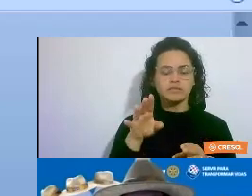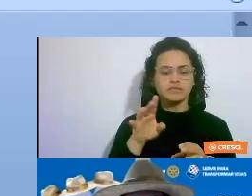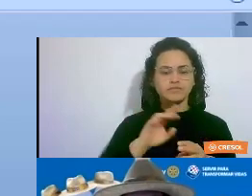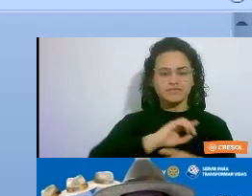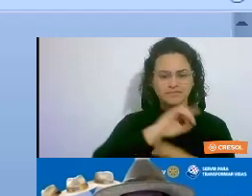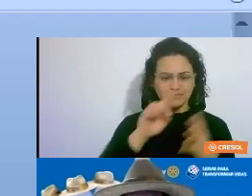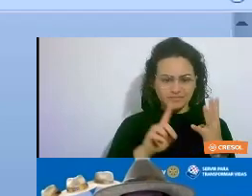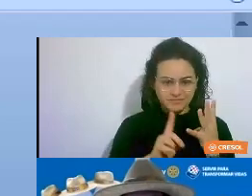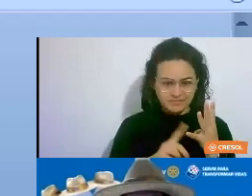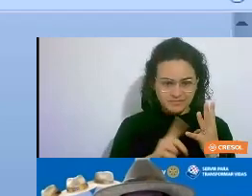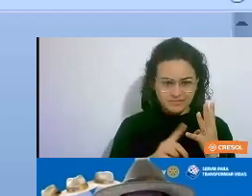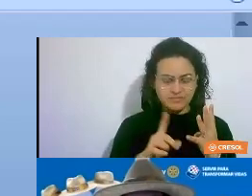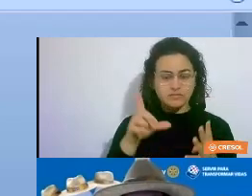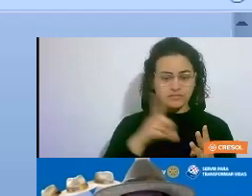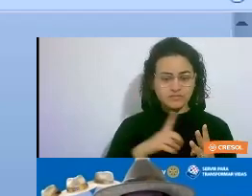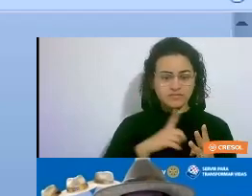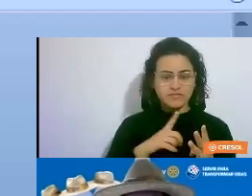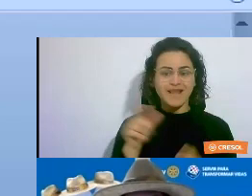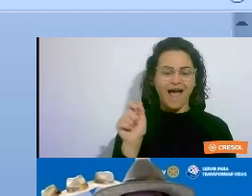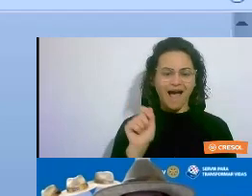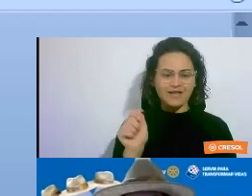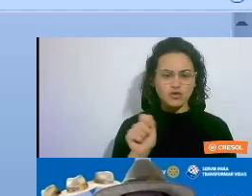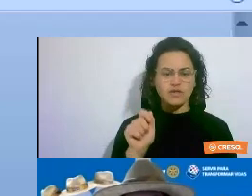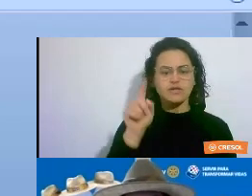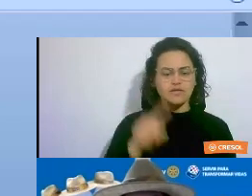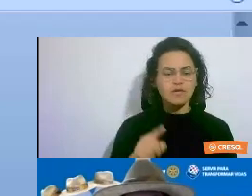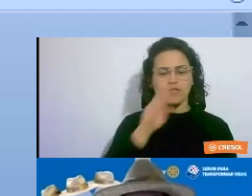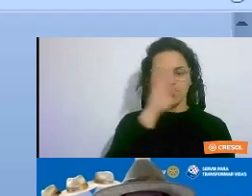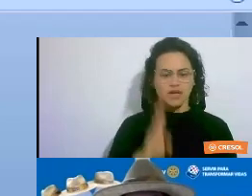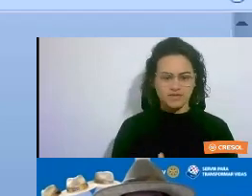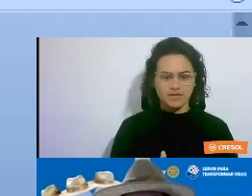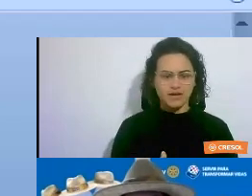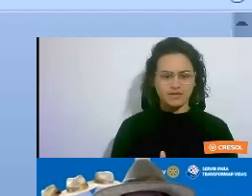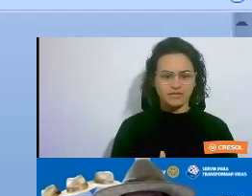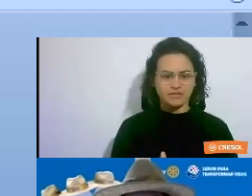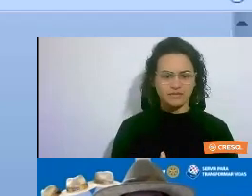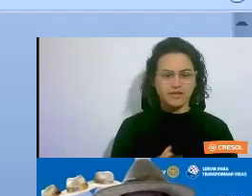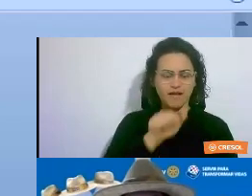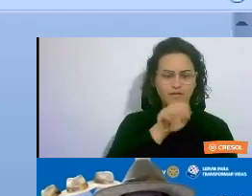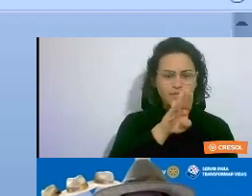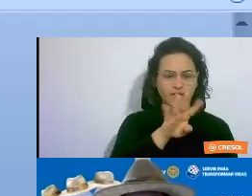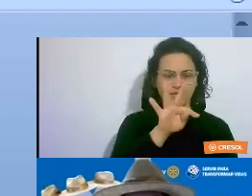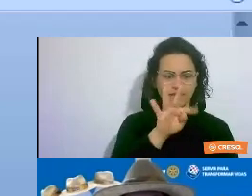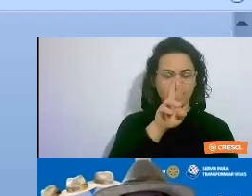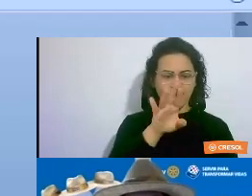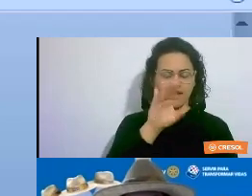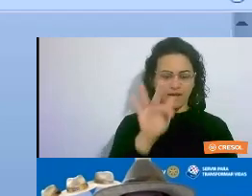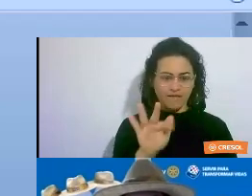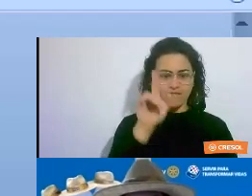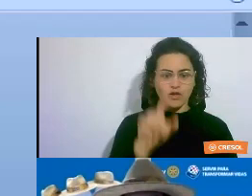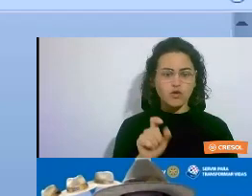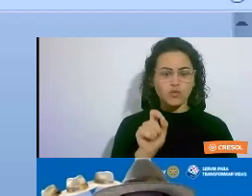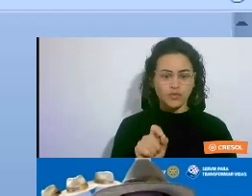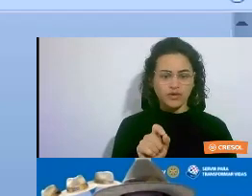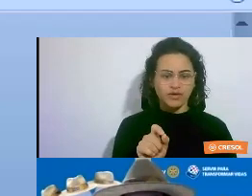a Associação Brasileira da The Rotary Foundation. Tá? Essa é a tradução da BTRF. Uma entidade civil, onde ela